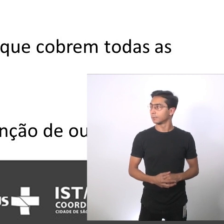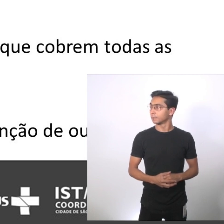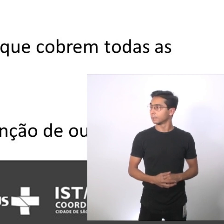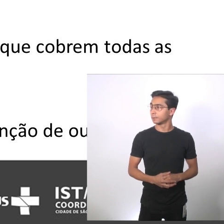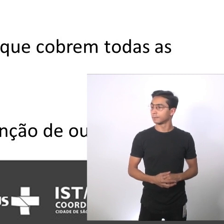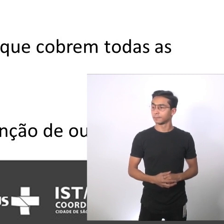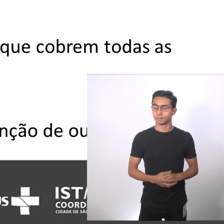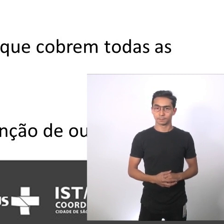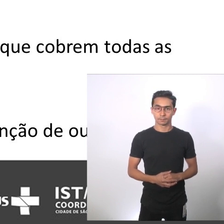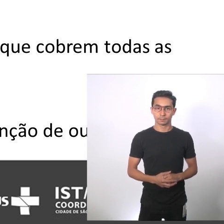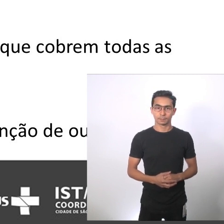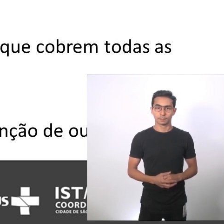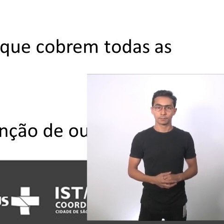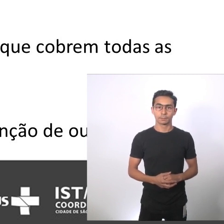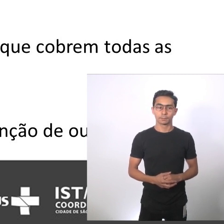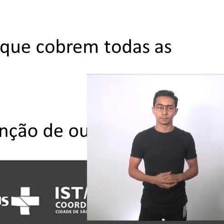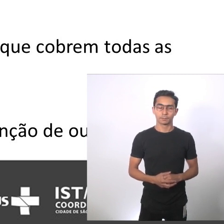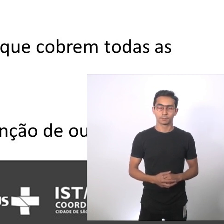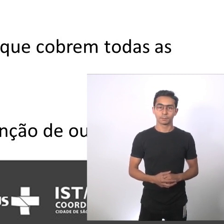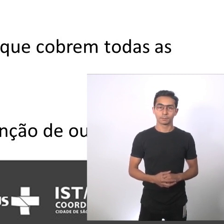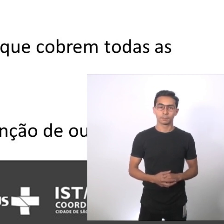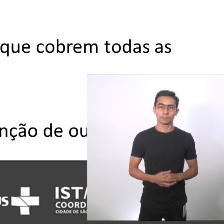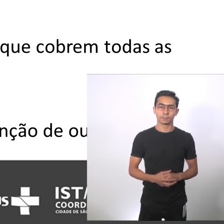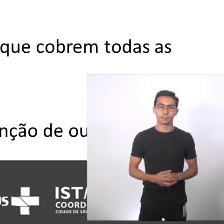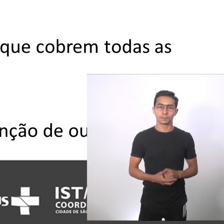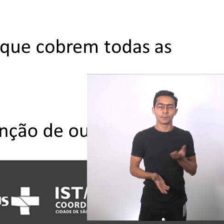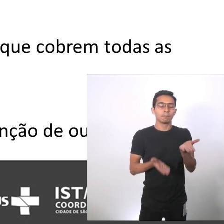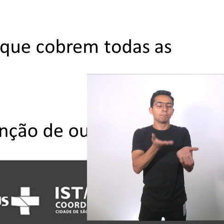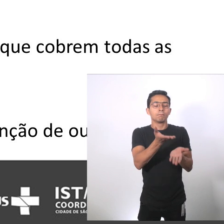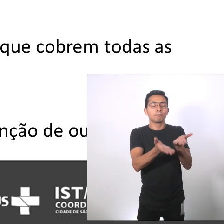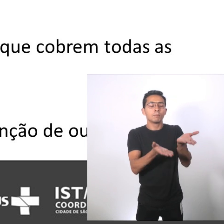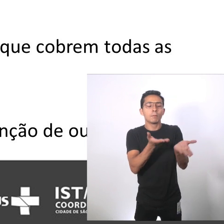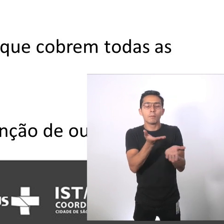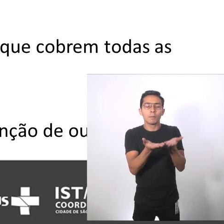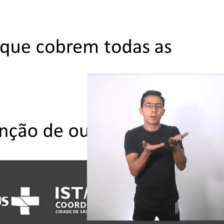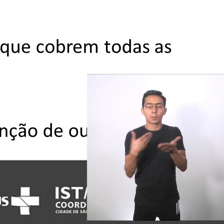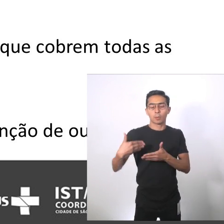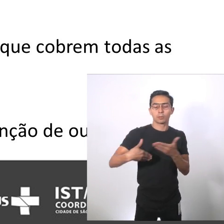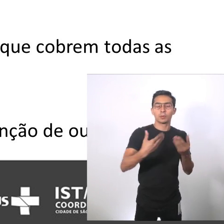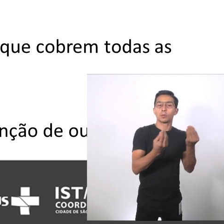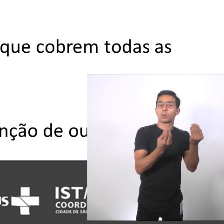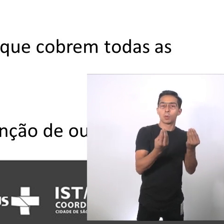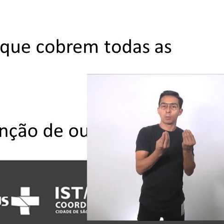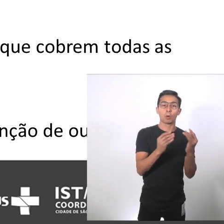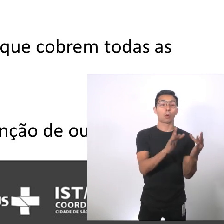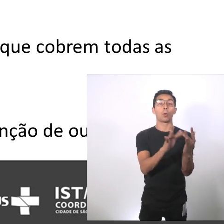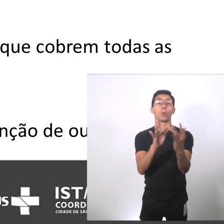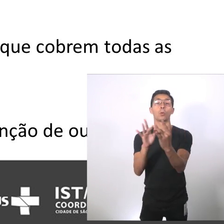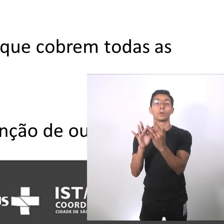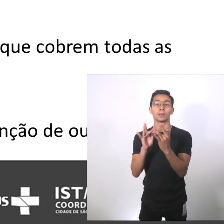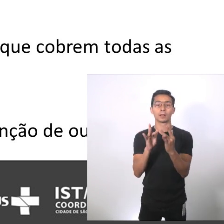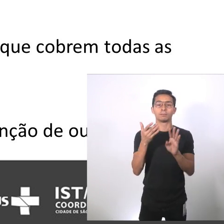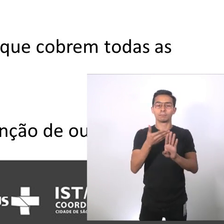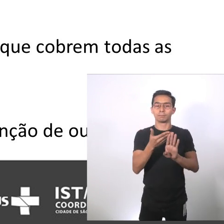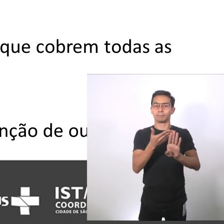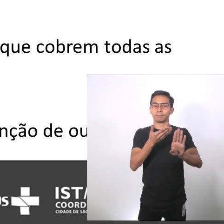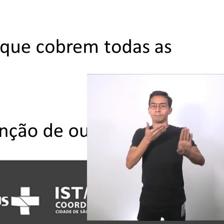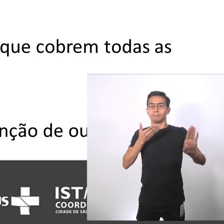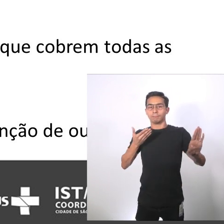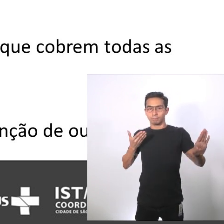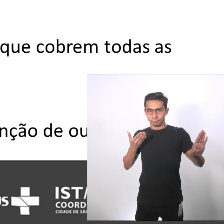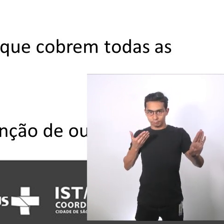Então, o manejo clínico também prevê o isolamento de contato e gotículas,